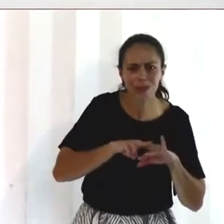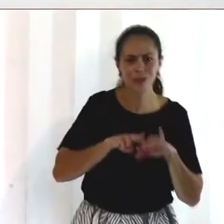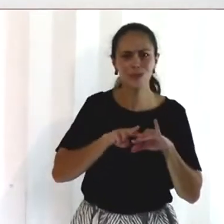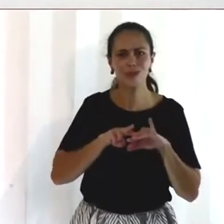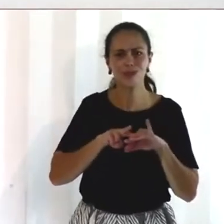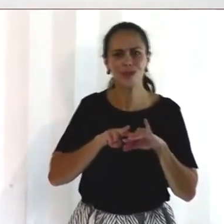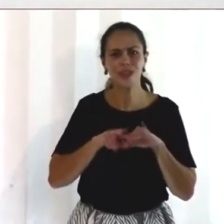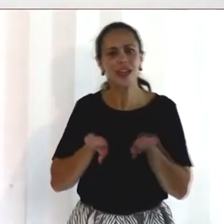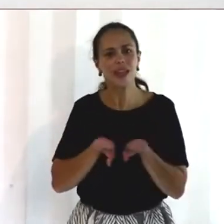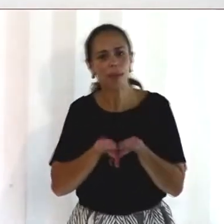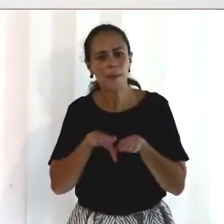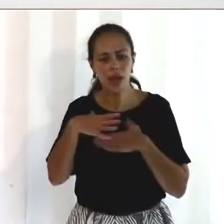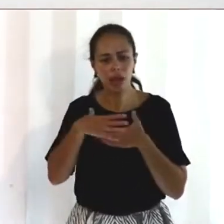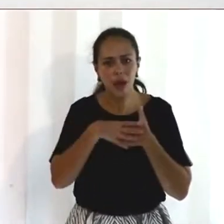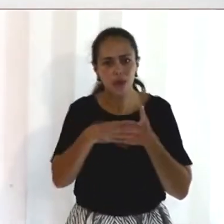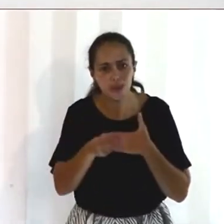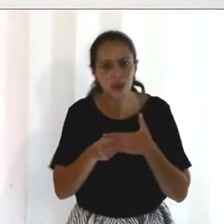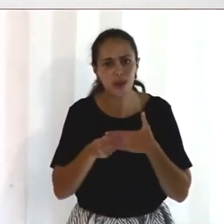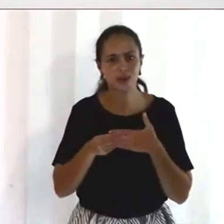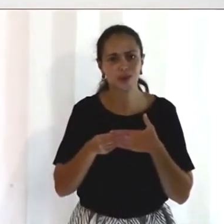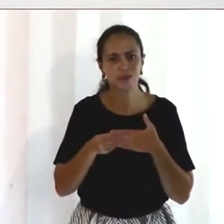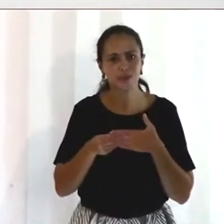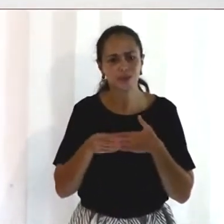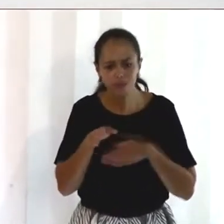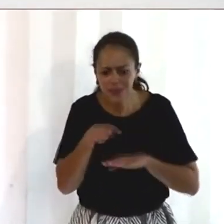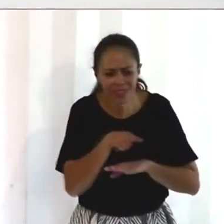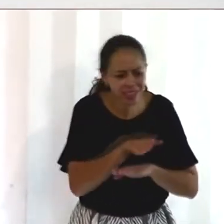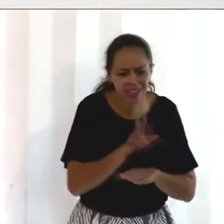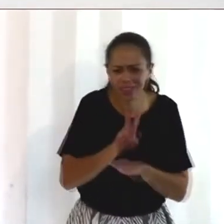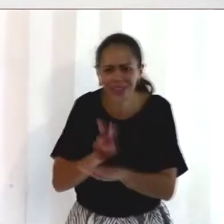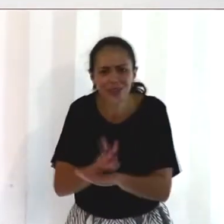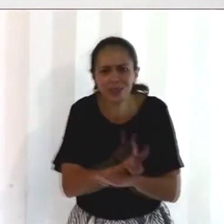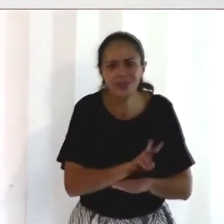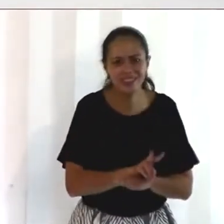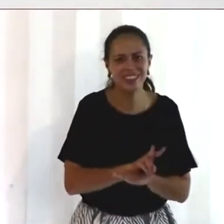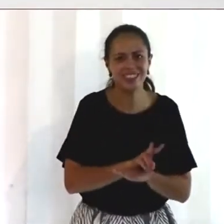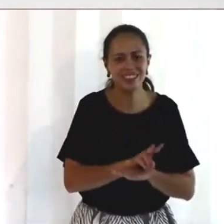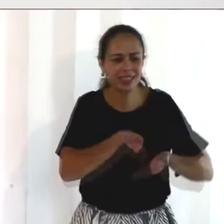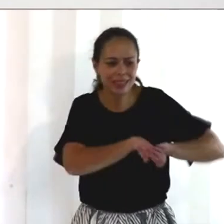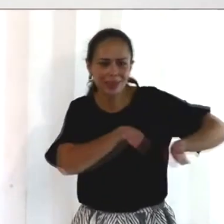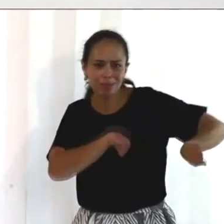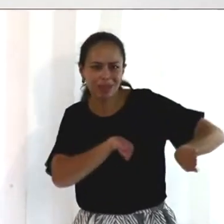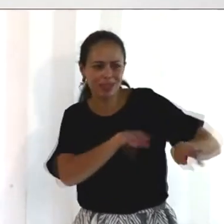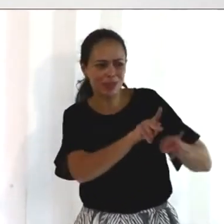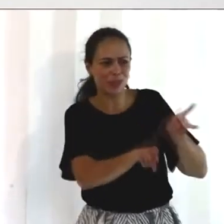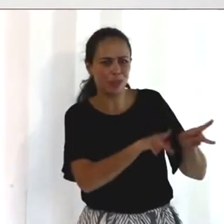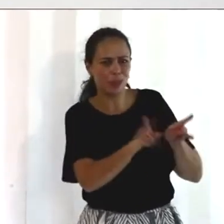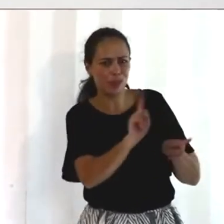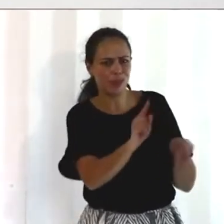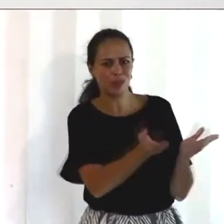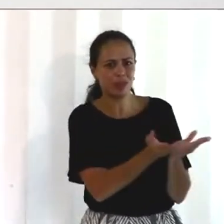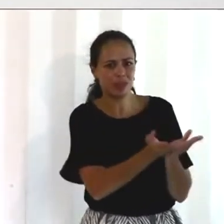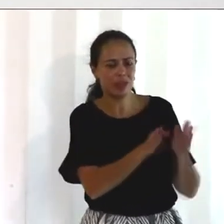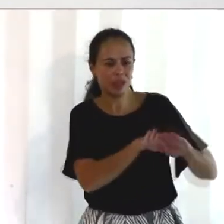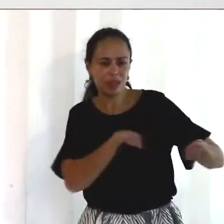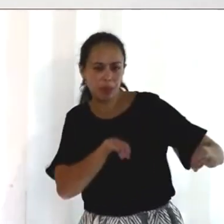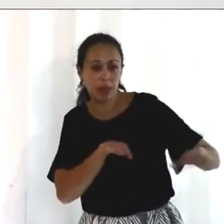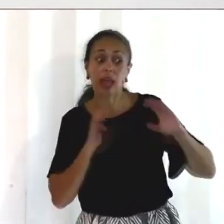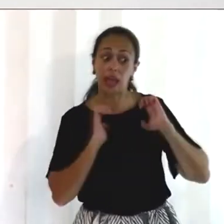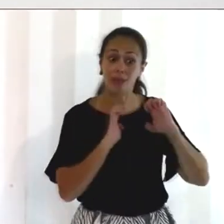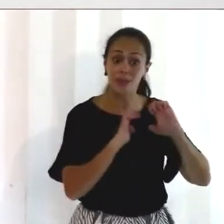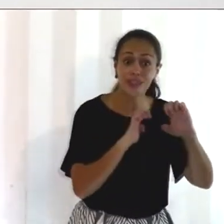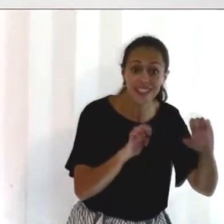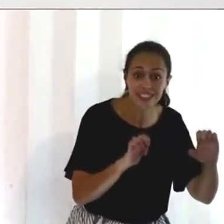guardar-se incontaminado do mundo. Meus queridos irmãos, essa última divisão quer falar o